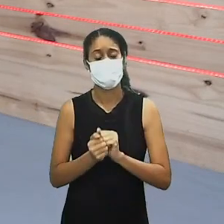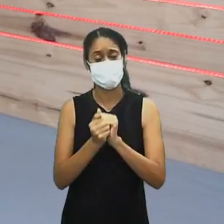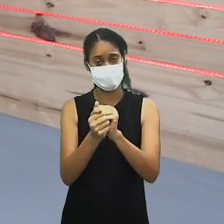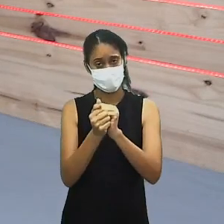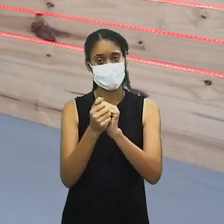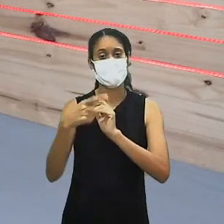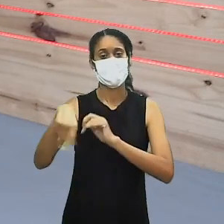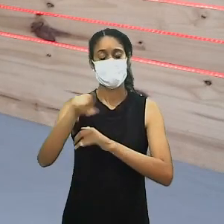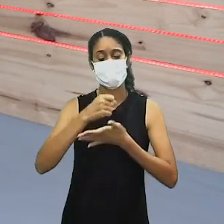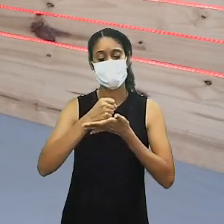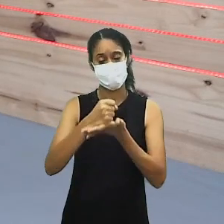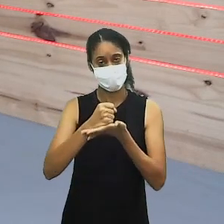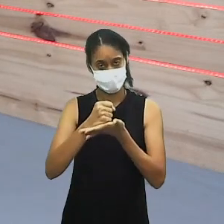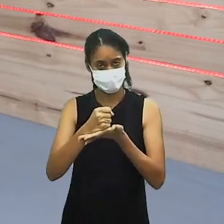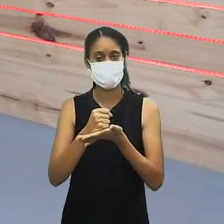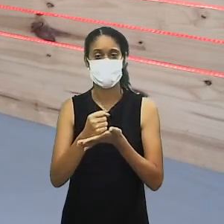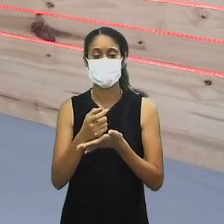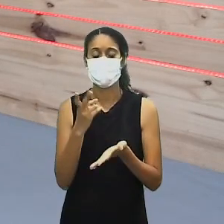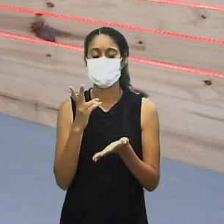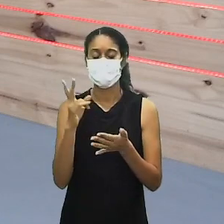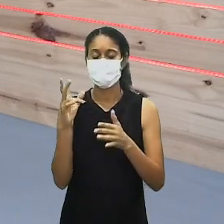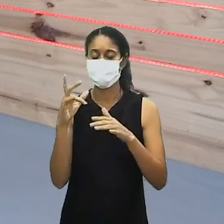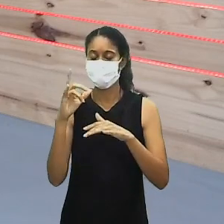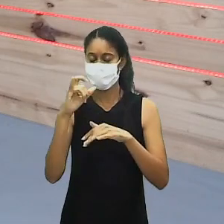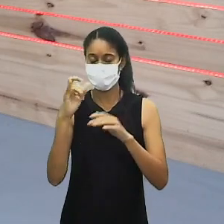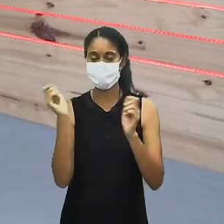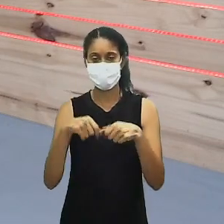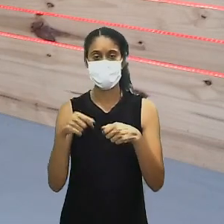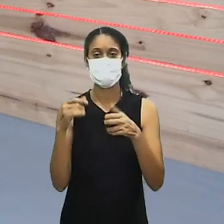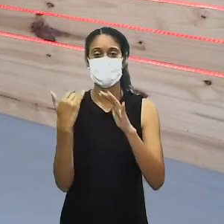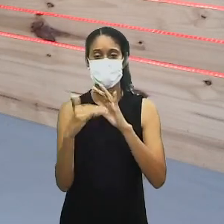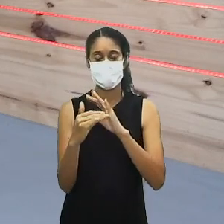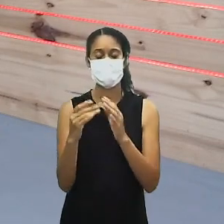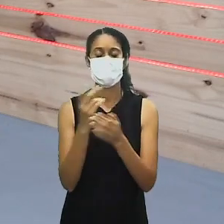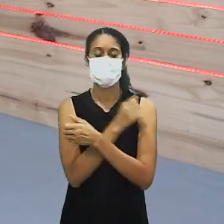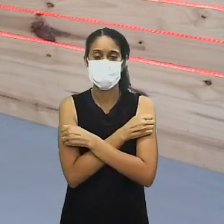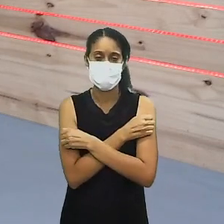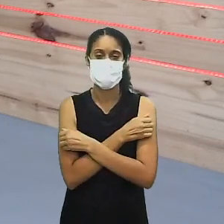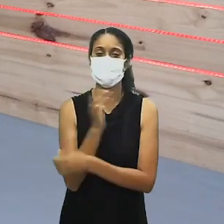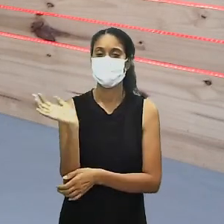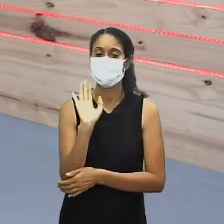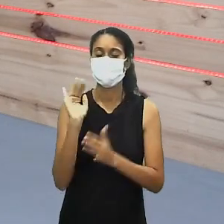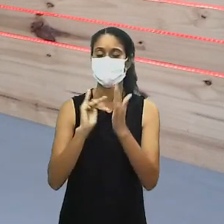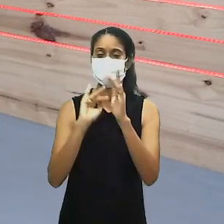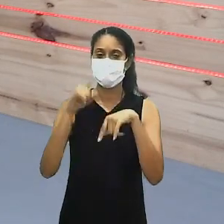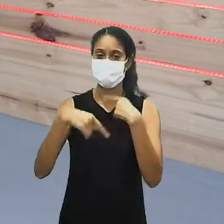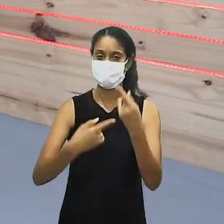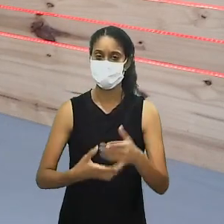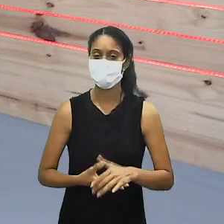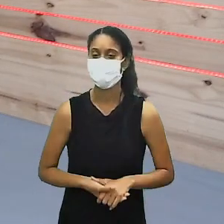Manda uma mensagem lá no Instagram, que eu estou sempre por aqui. Para todo mundo, um forte abraço, valeu e até a próxima.